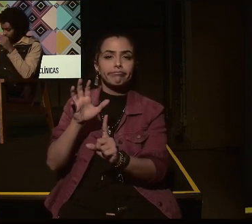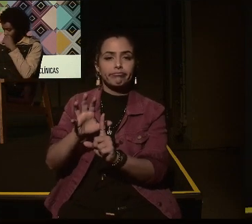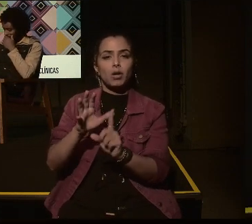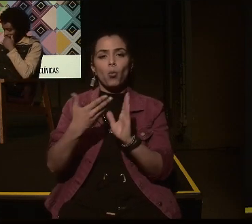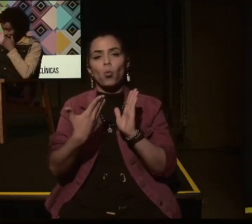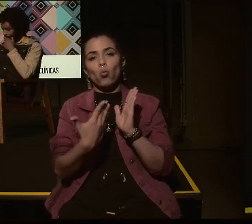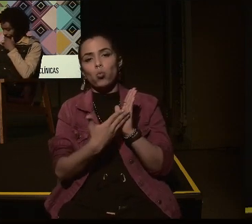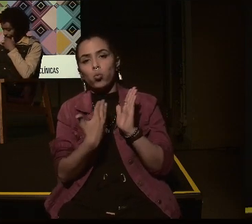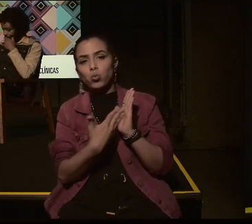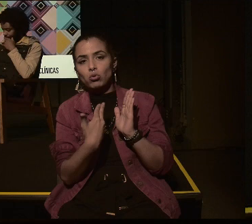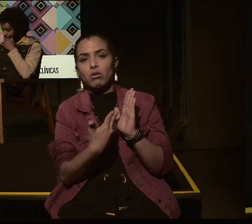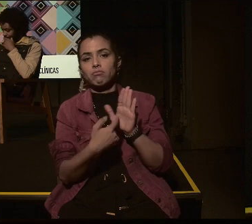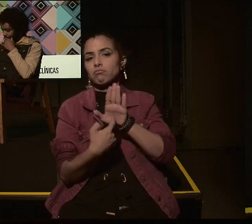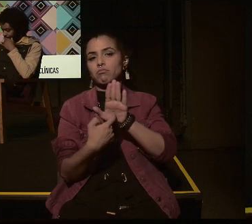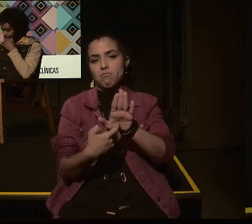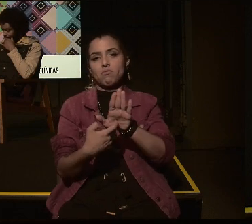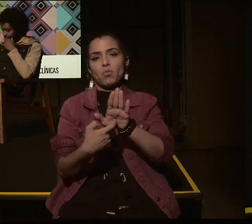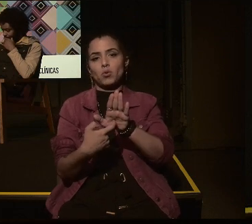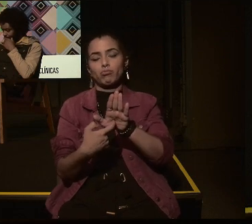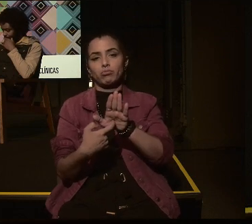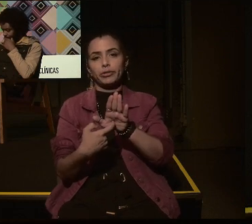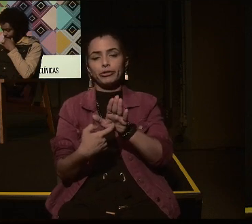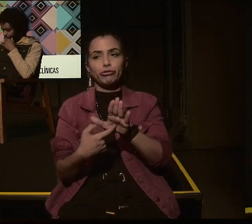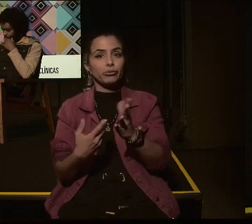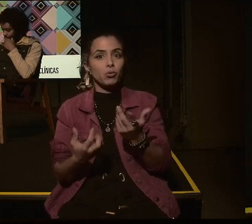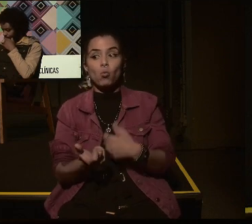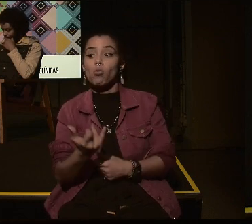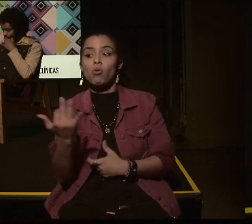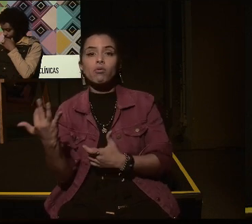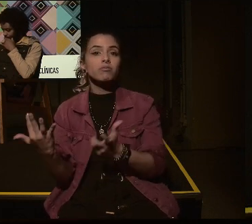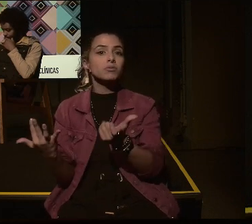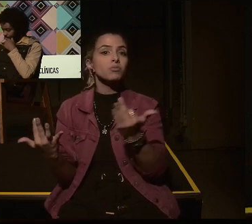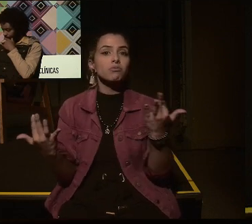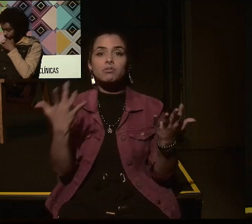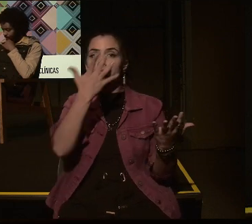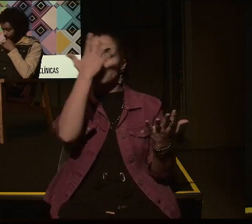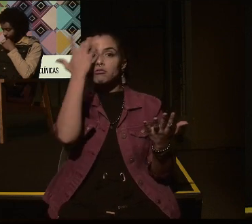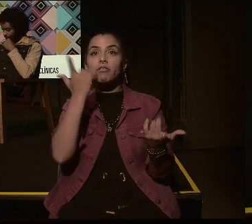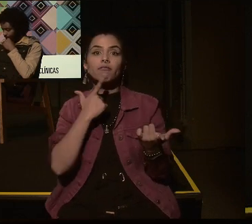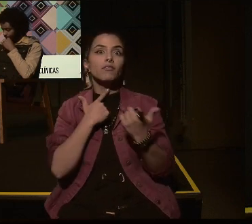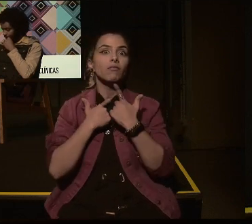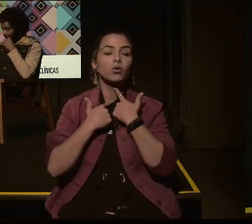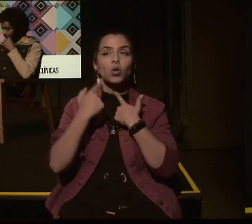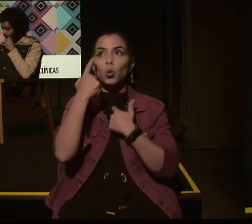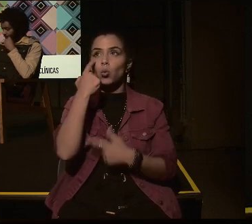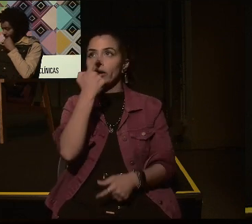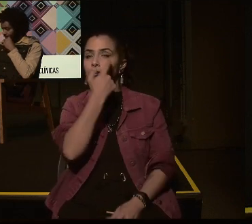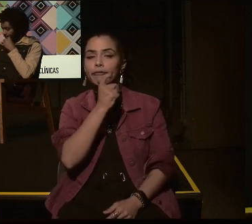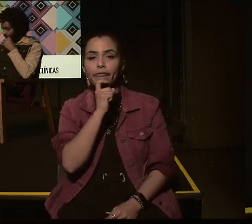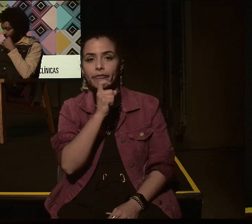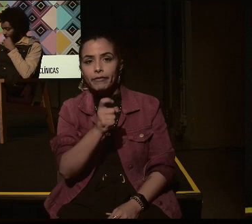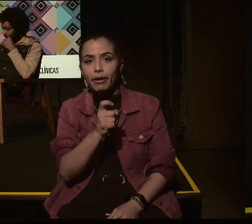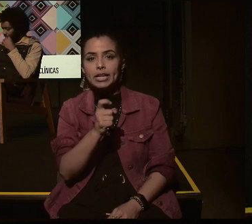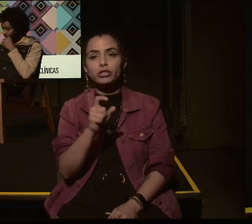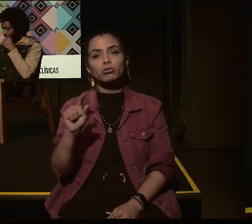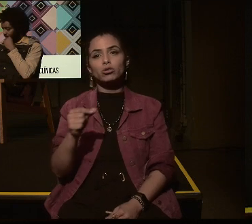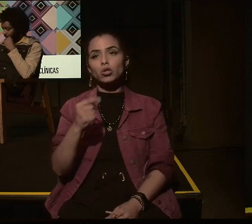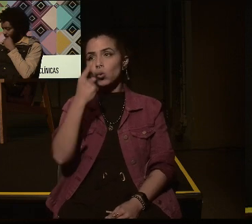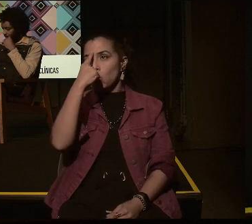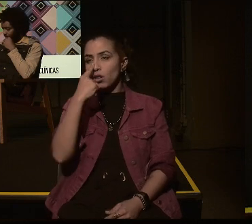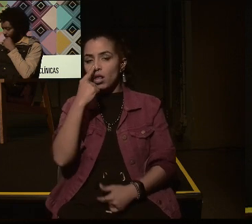livros que vão mostrando isso, que mostram o desejo do olho verde, do nariz, enfim, tem toda uma... em torno do processo